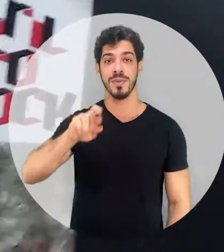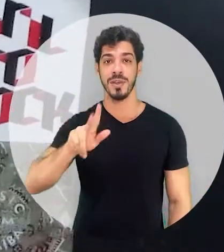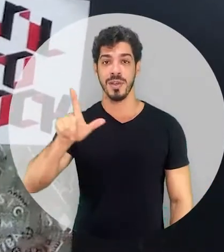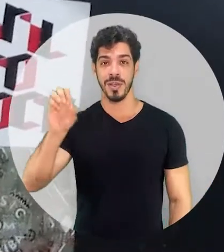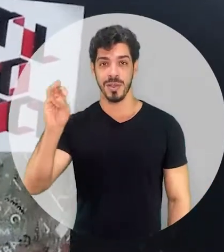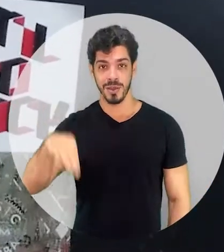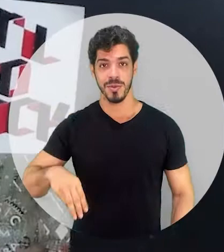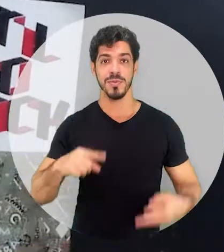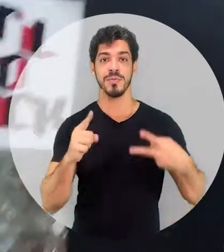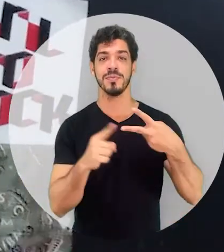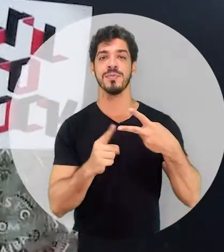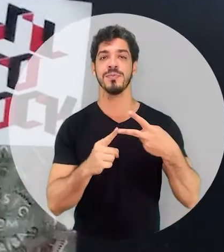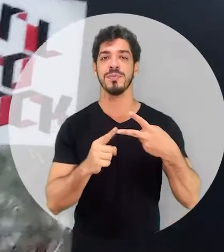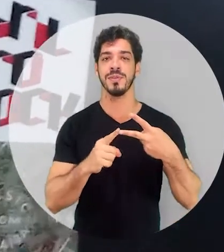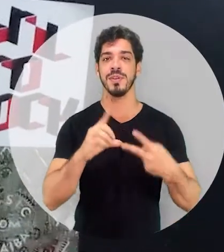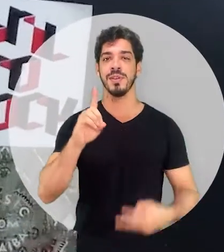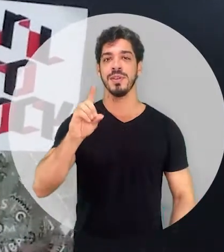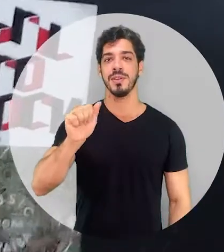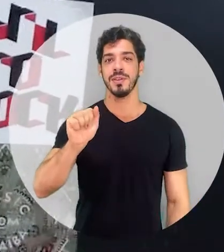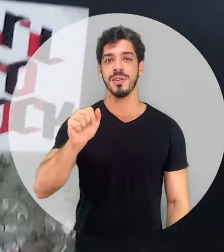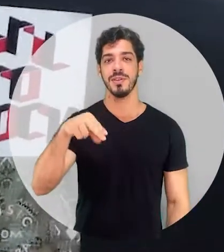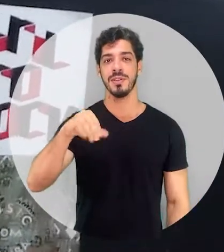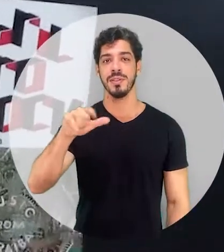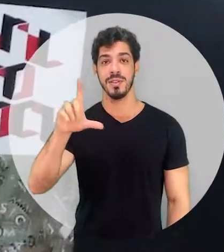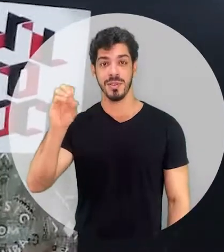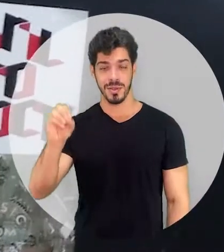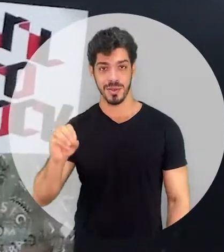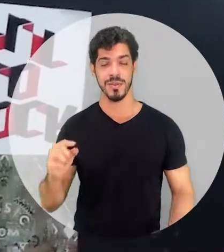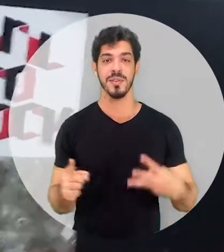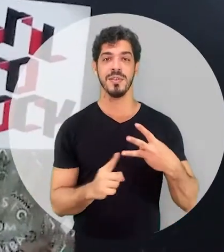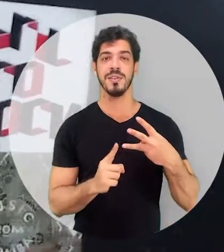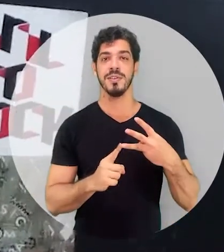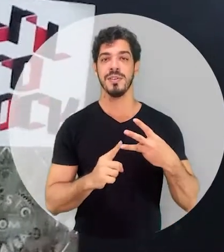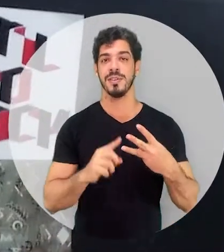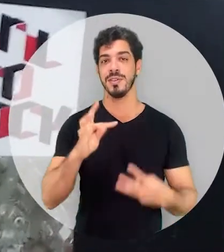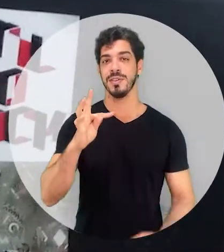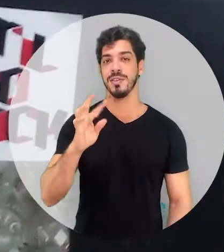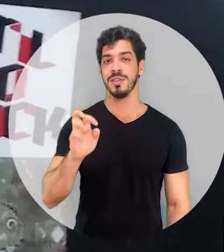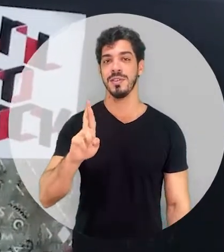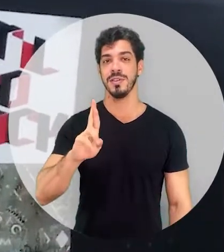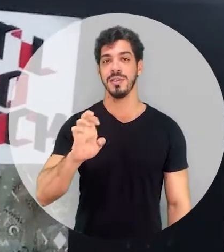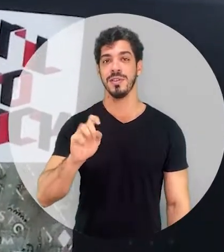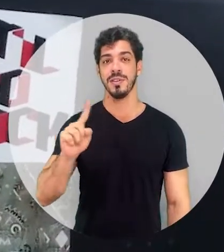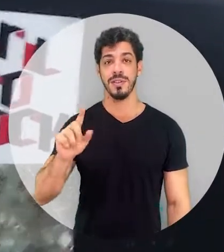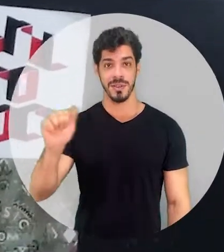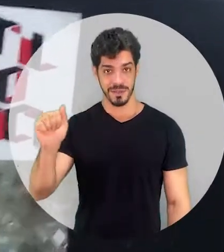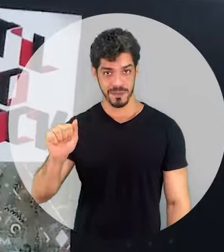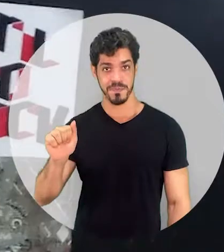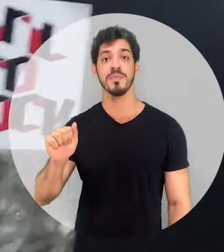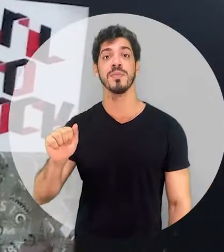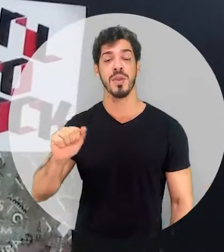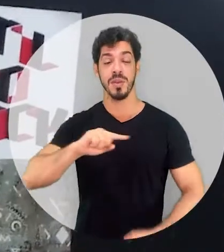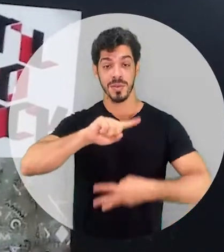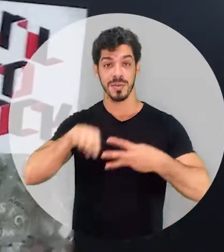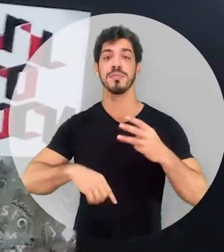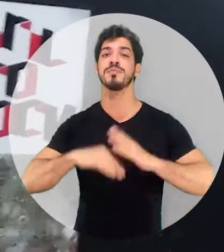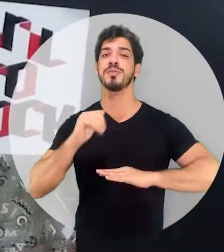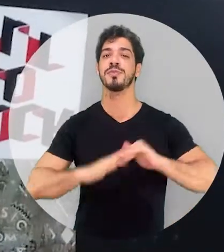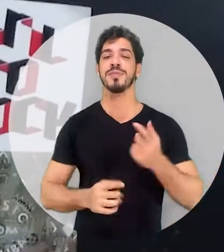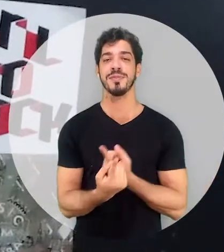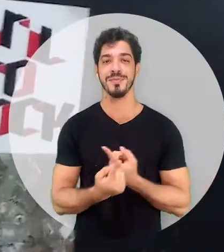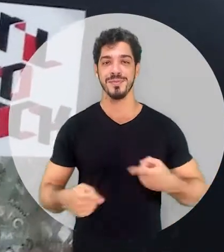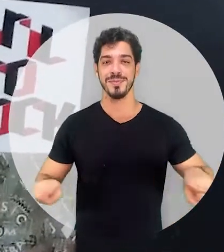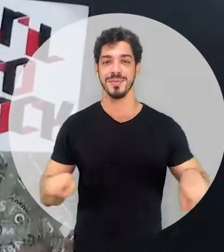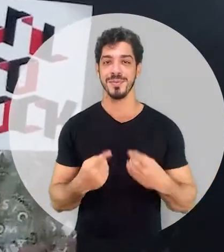Barros, trombonista, Danilo Cardoso, contrabaixista, e Tereza Cristina,